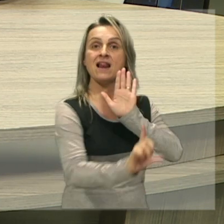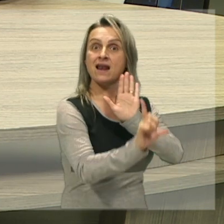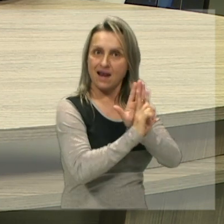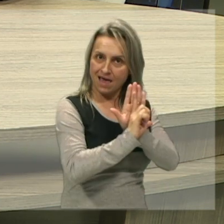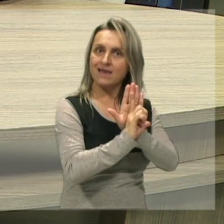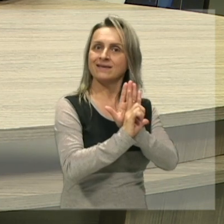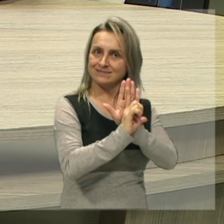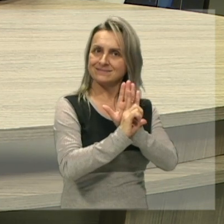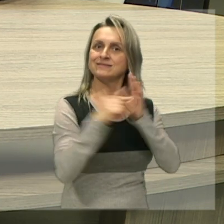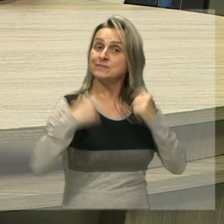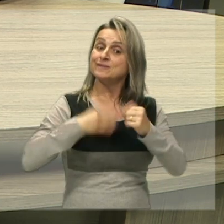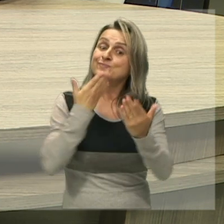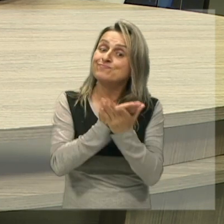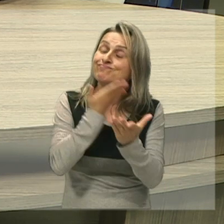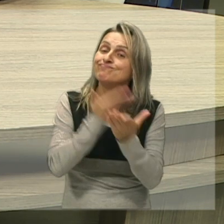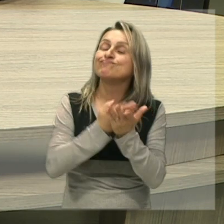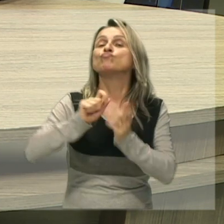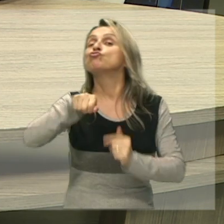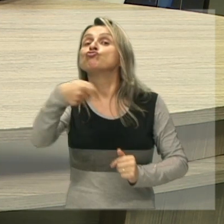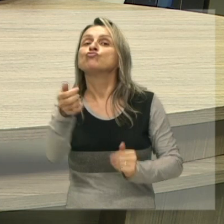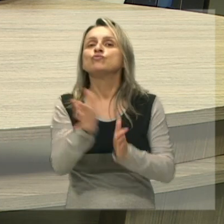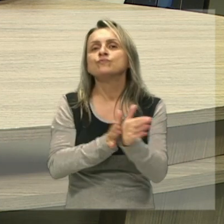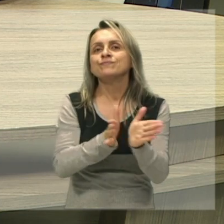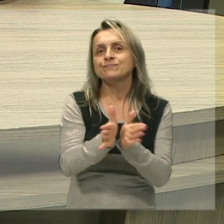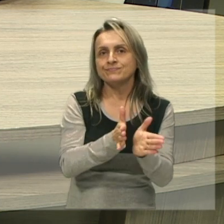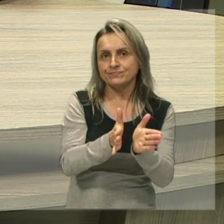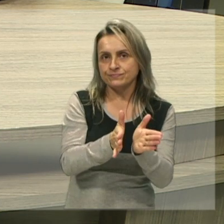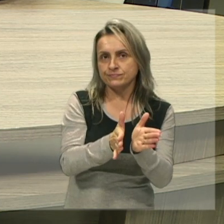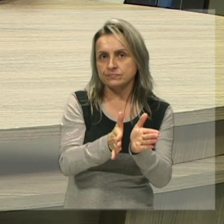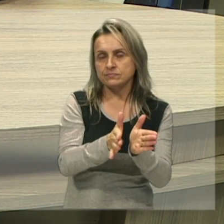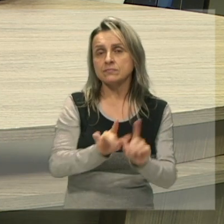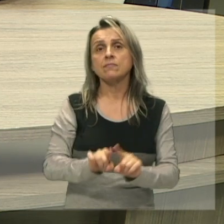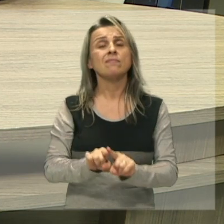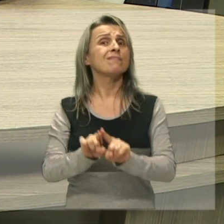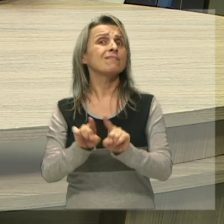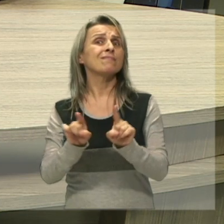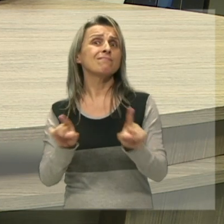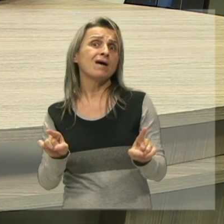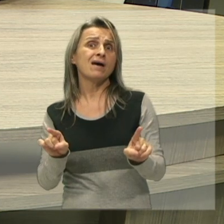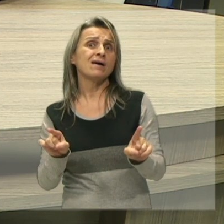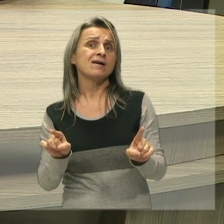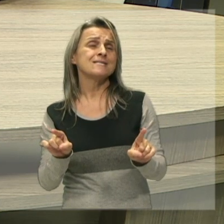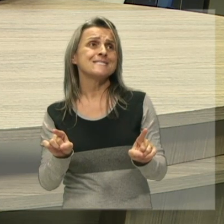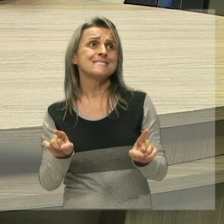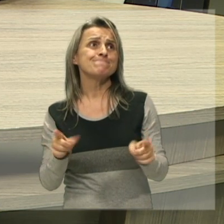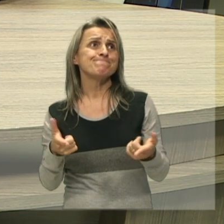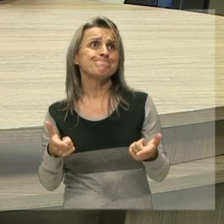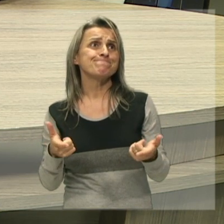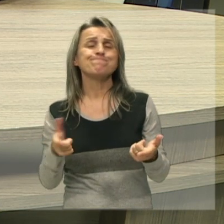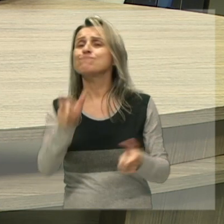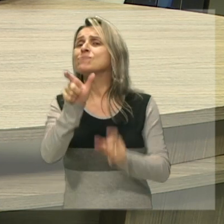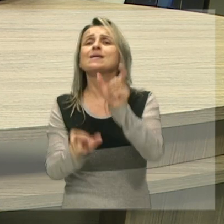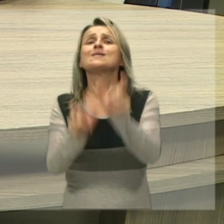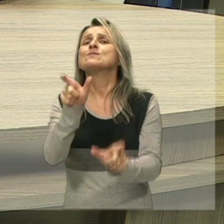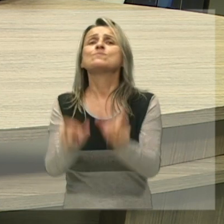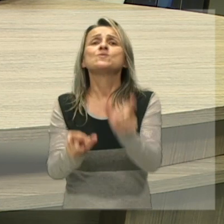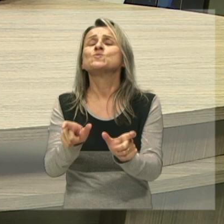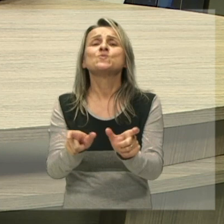precisam estudar, mas a maior parte das pessoas também ainda existe